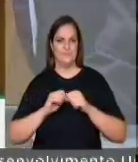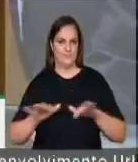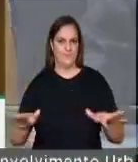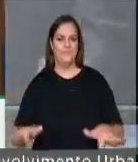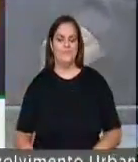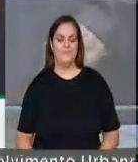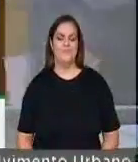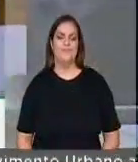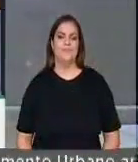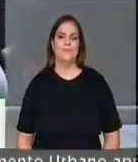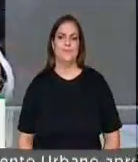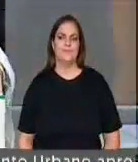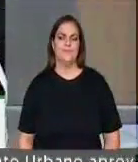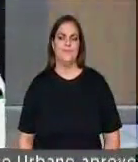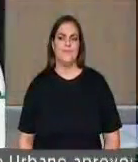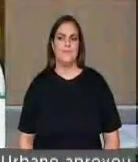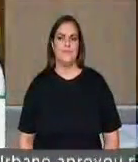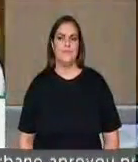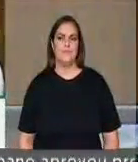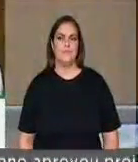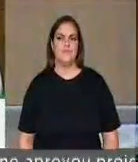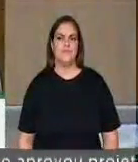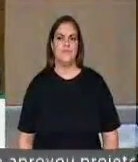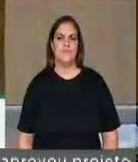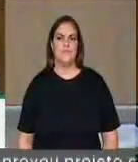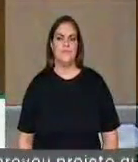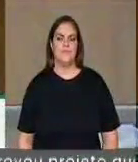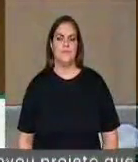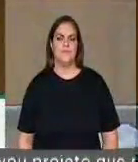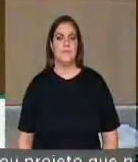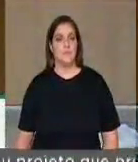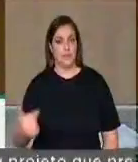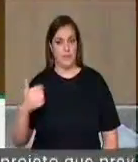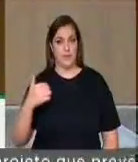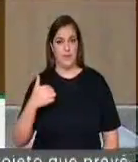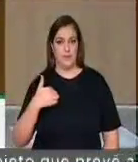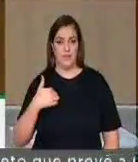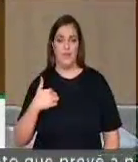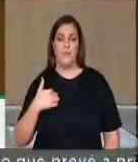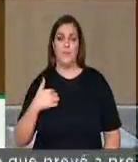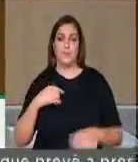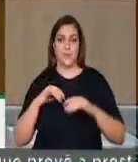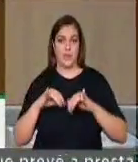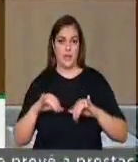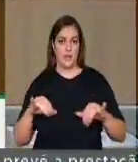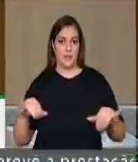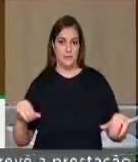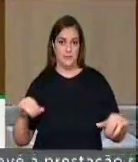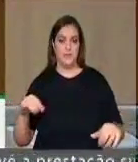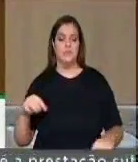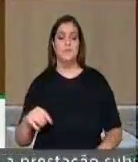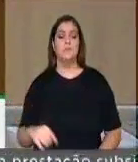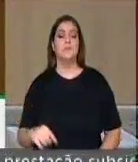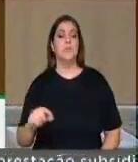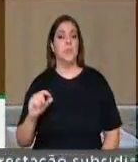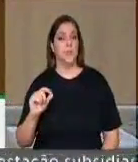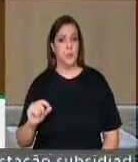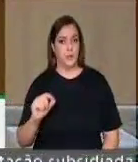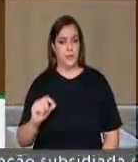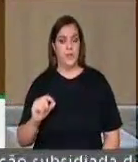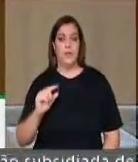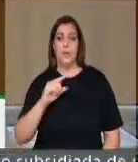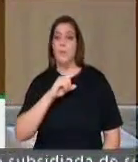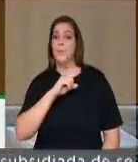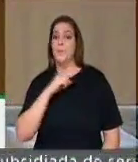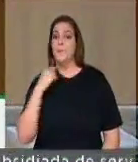o deputado Evair de Mello, eu gostaria de registrar diretamente aqui da presidência da Câmara dos Deputados o